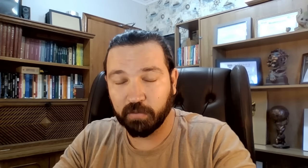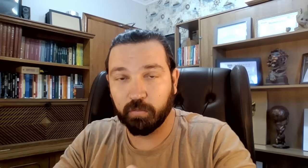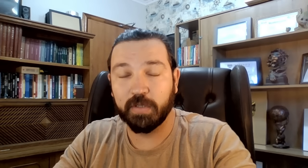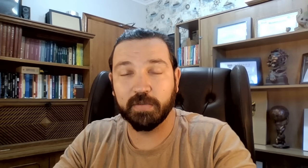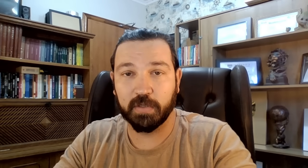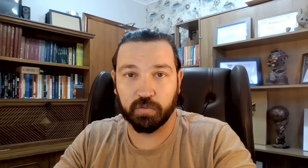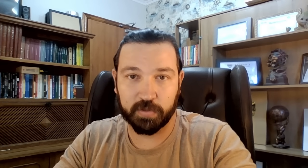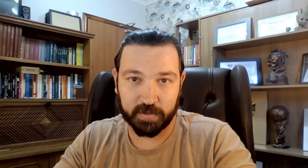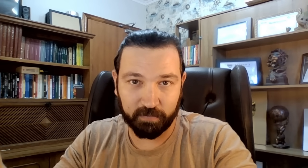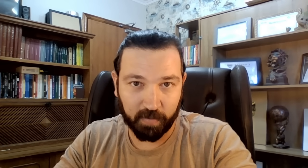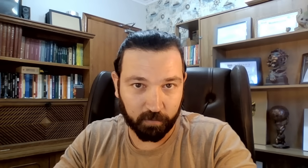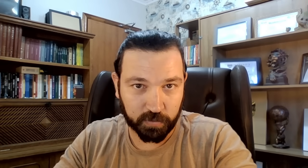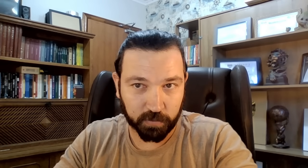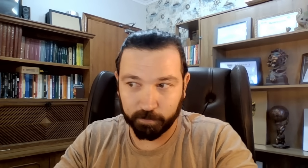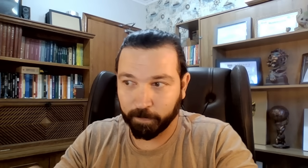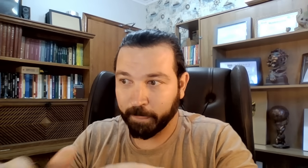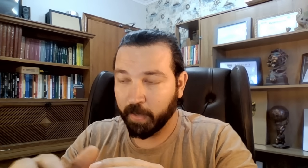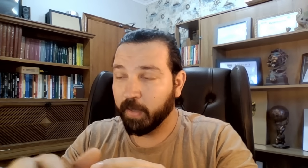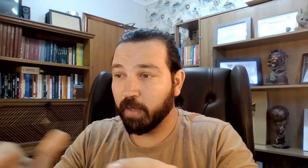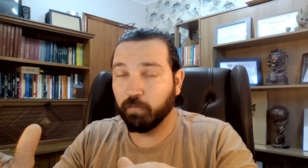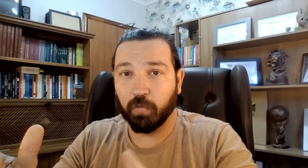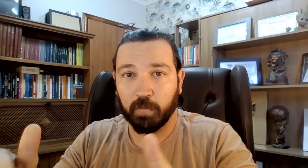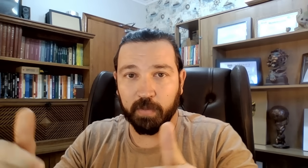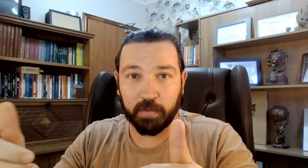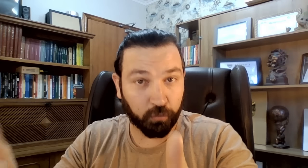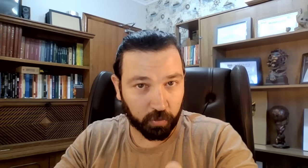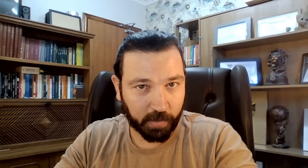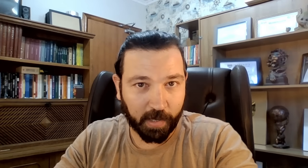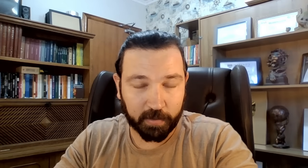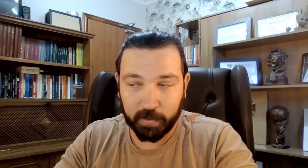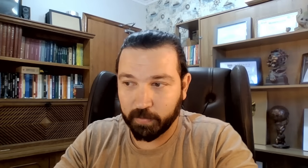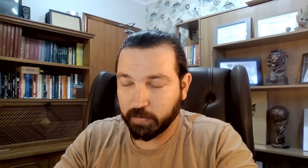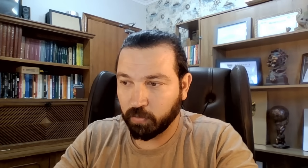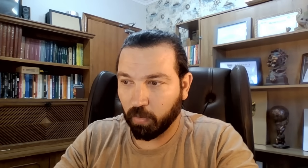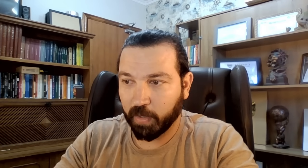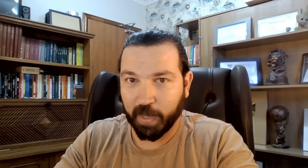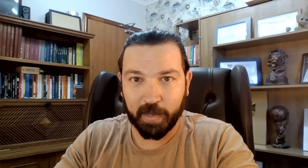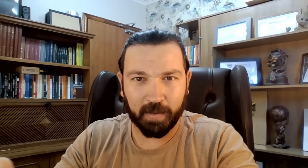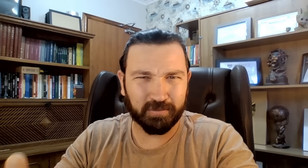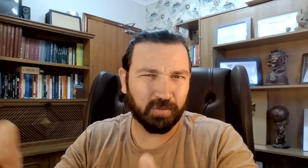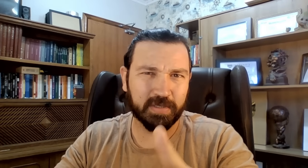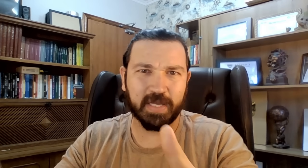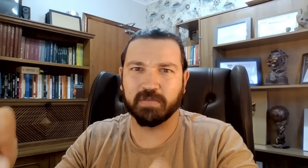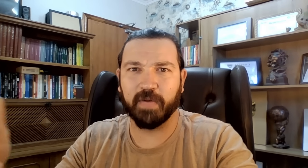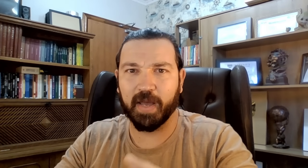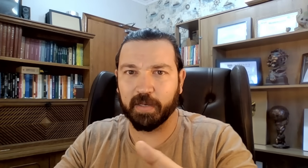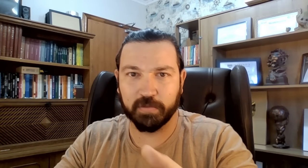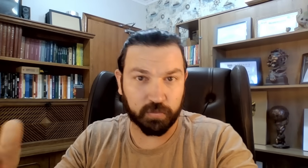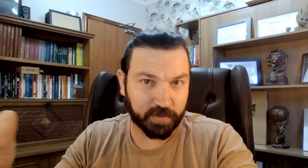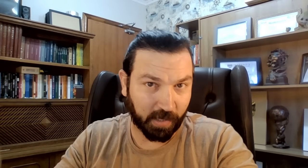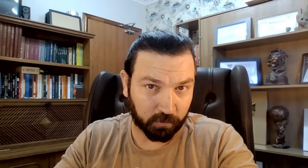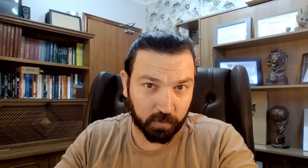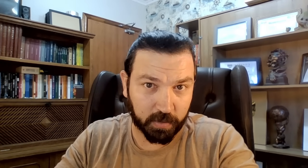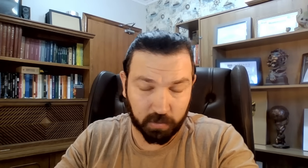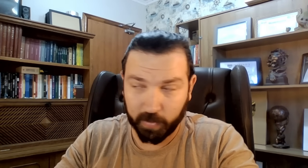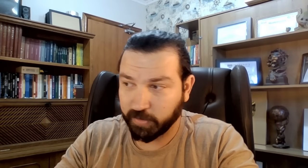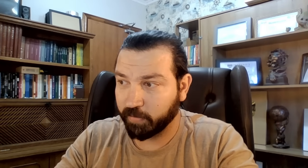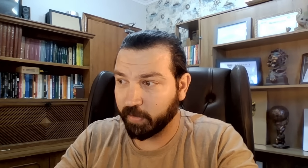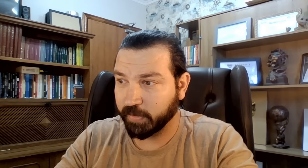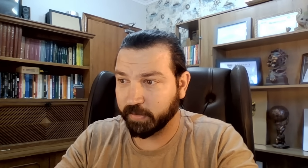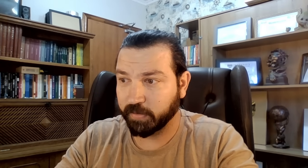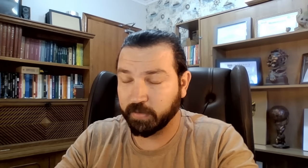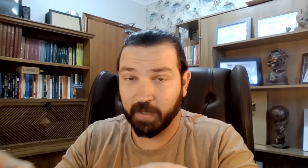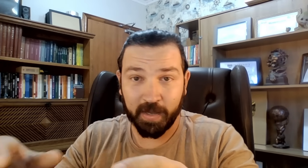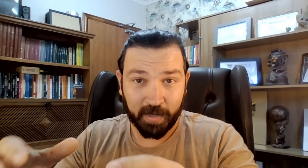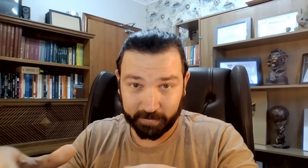essa batina do Ministro da Justiça Flávio Dino eu vou me furtar aqui de colocar todas as falas do senadores que eu